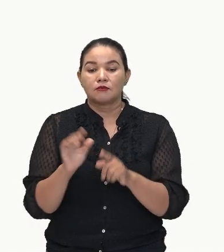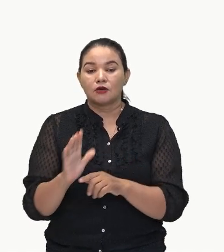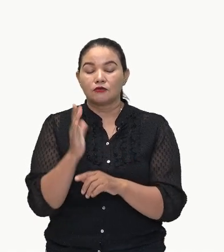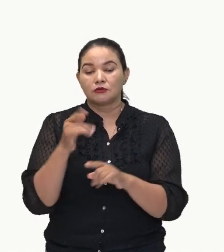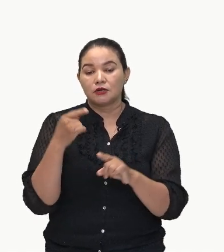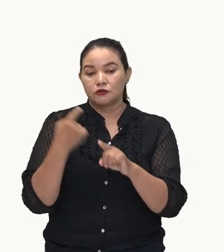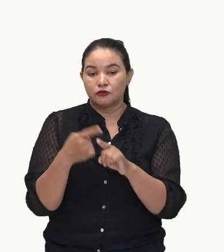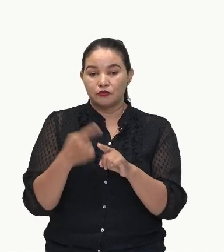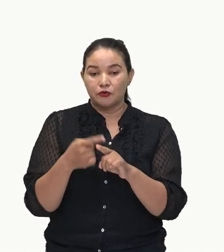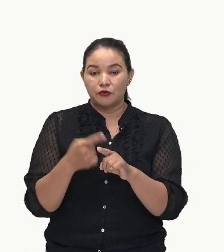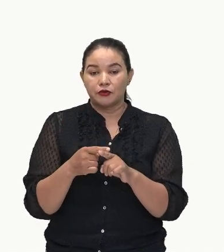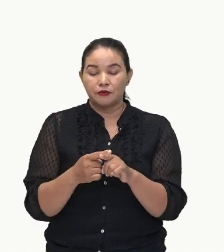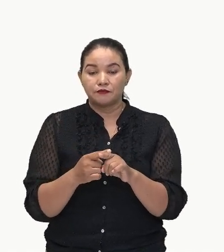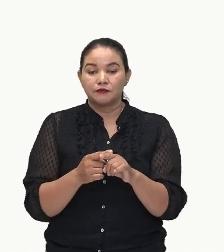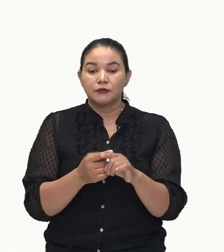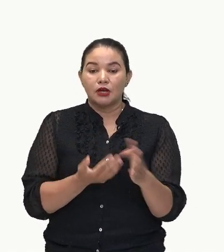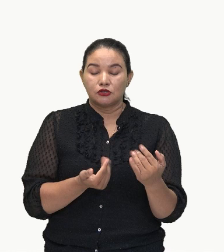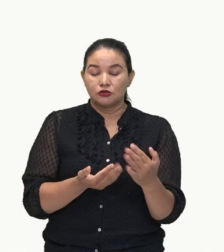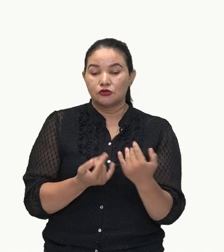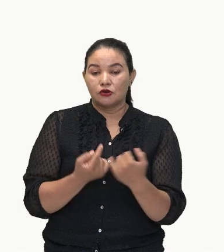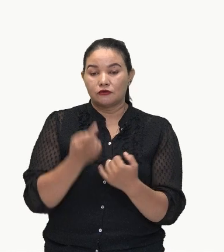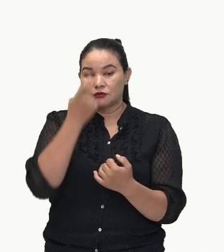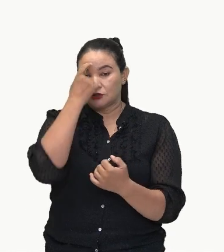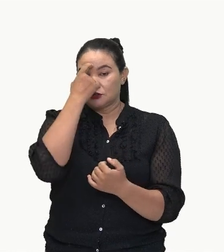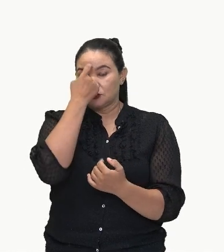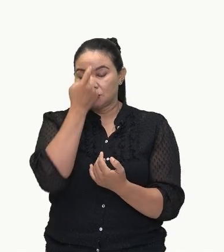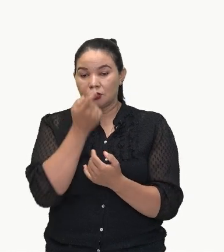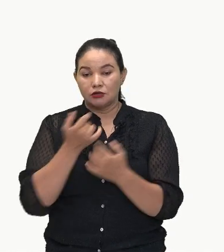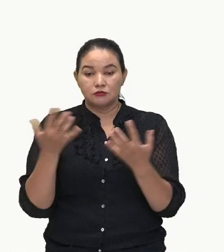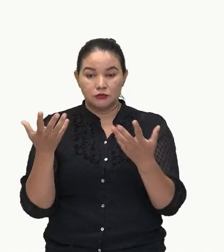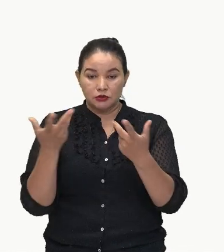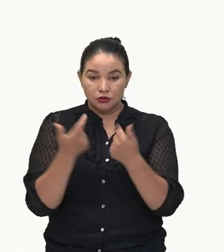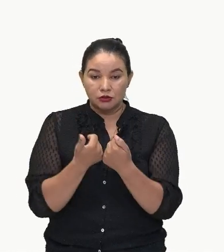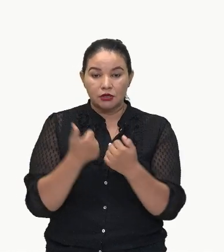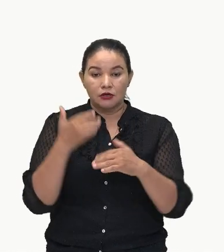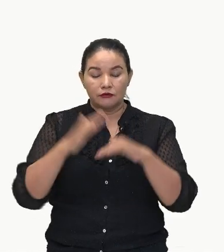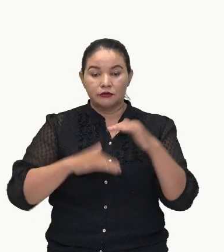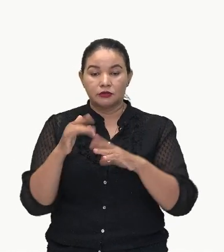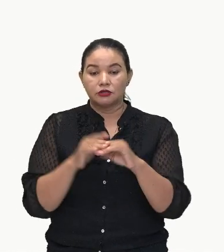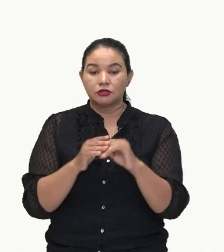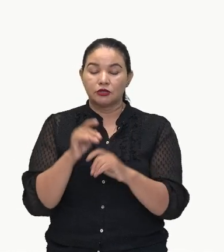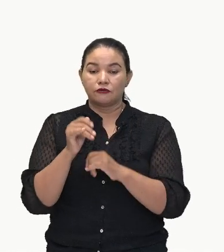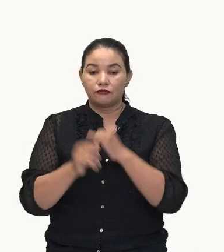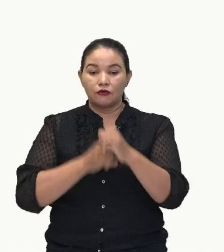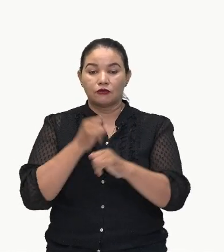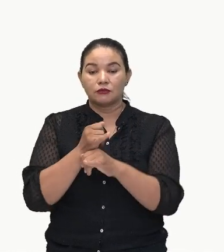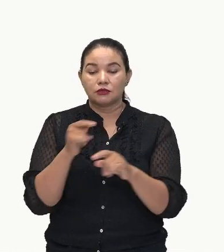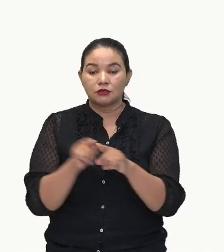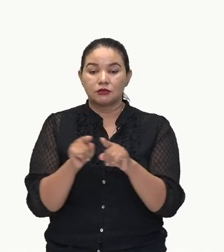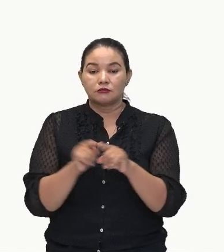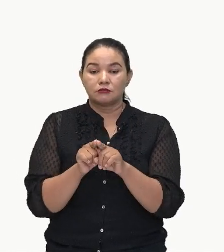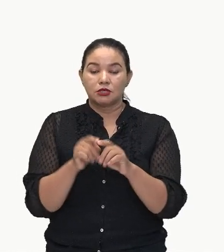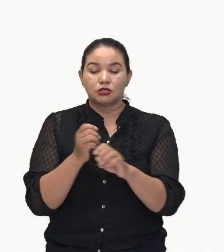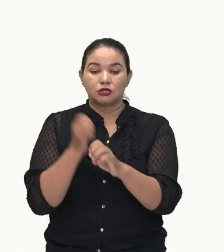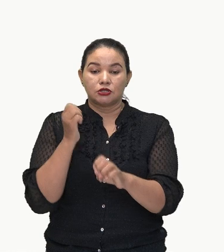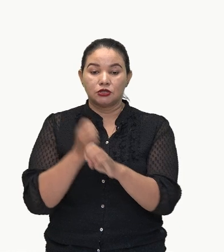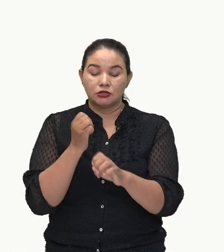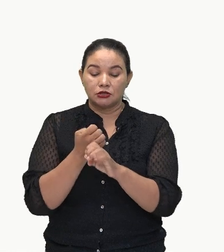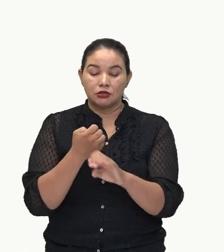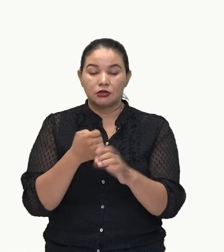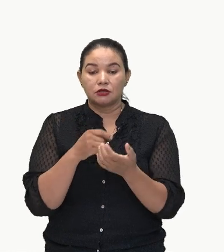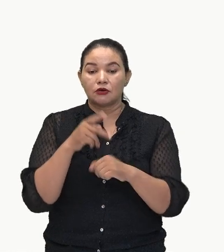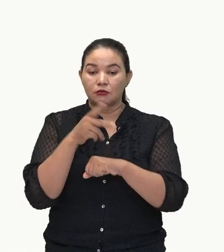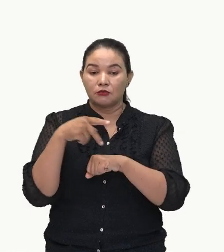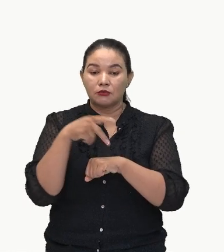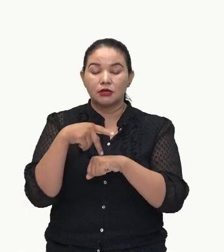retorno de jovens indianos especializados, tanto em informática e em engenharia para o seu país, fazendo com